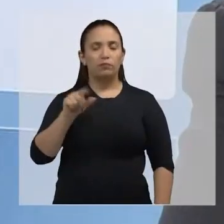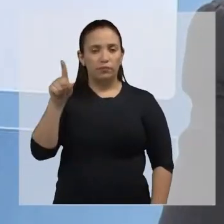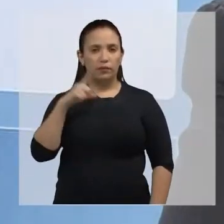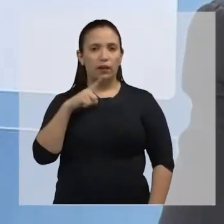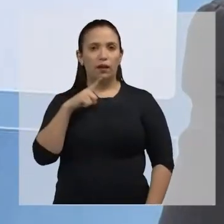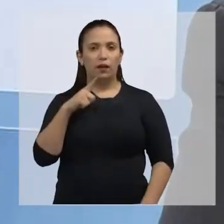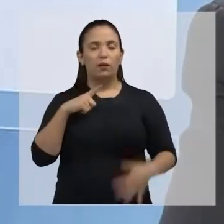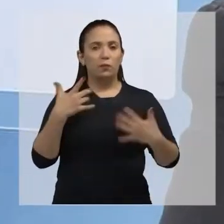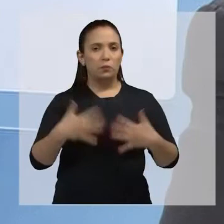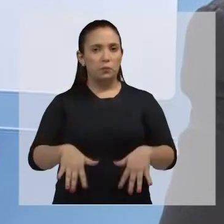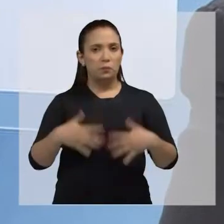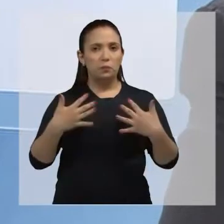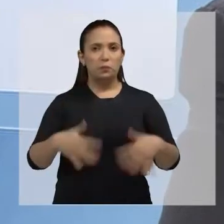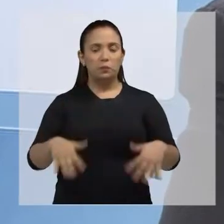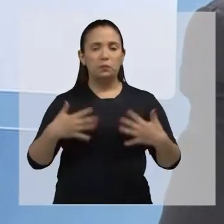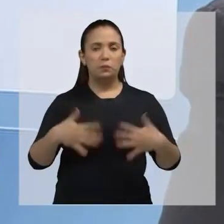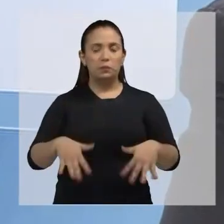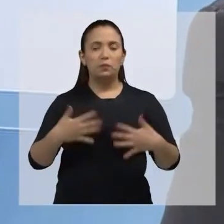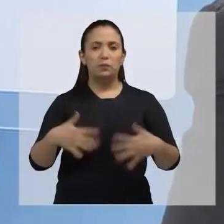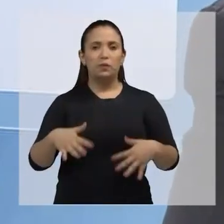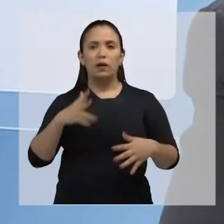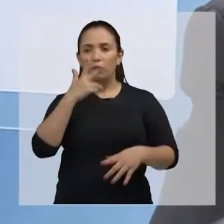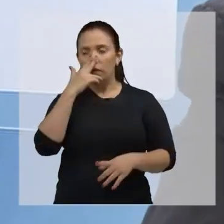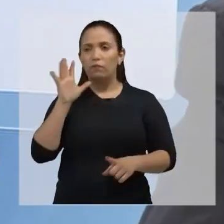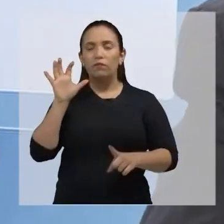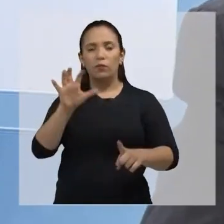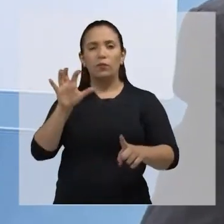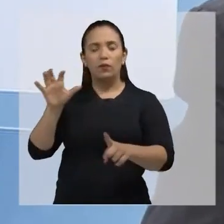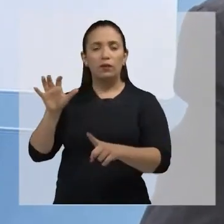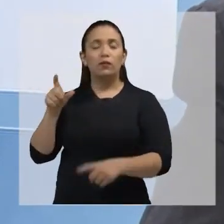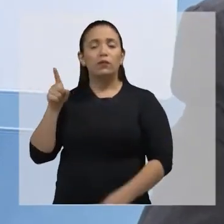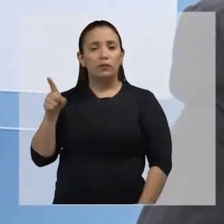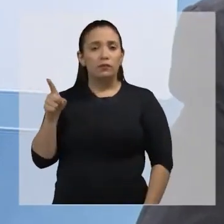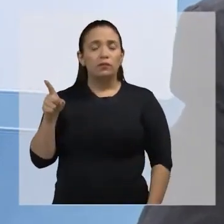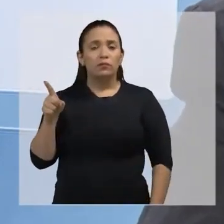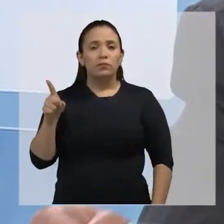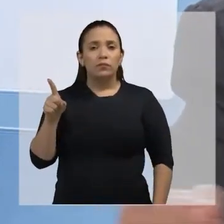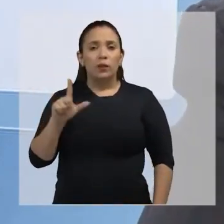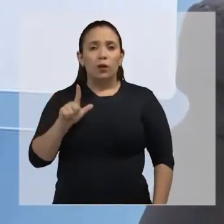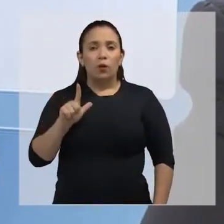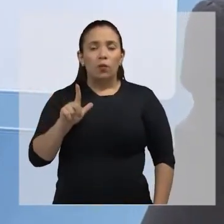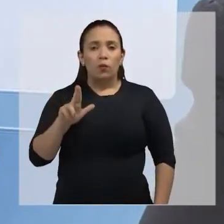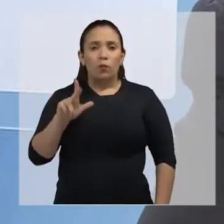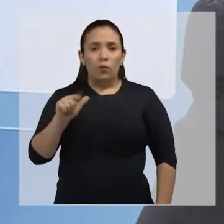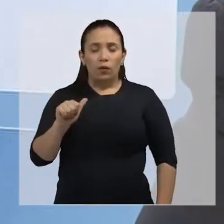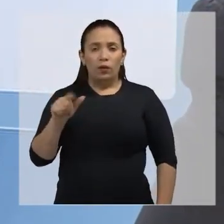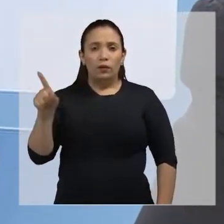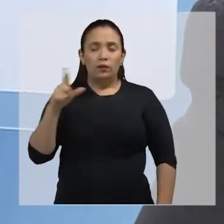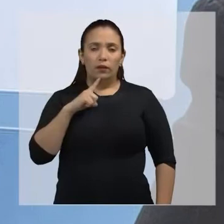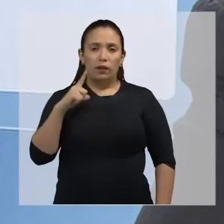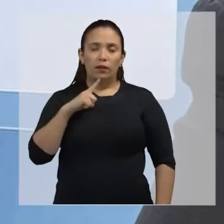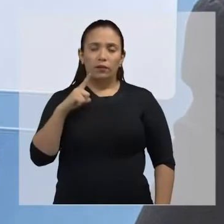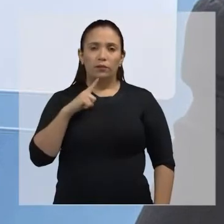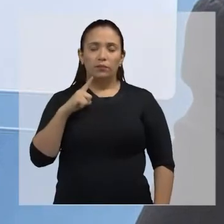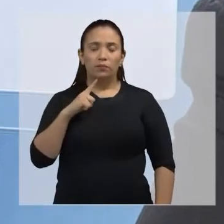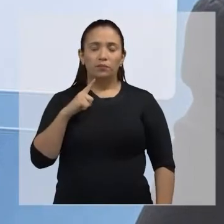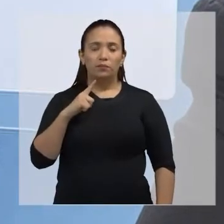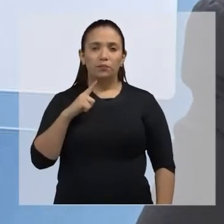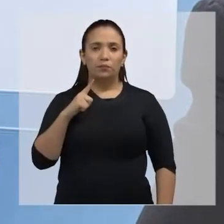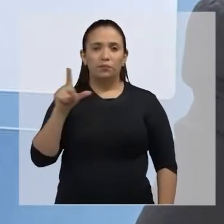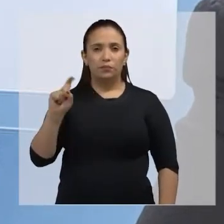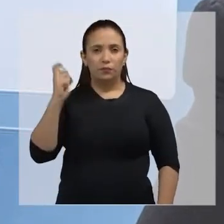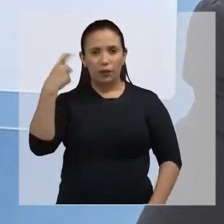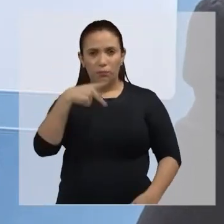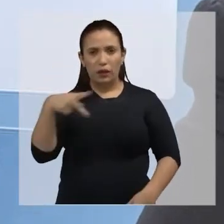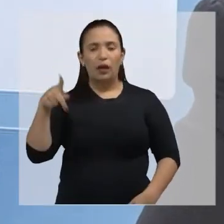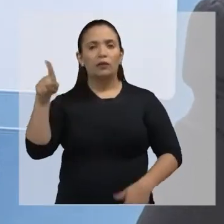né? Por que isso, Castilho? Porque o Lula, cara, ele durante um tempo, como presidente, ele